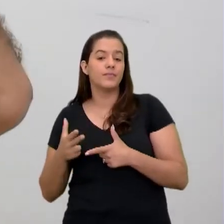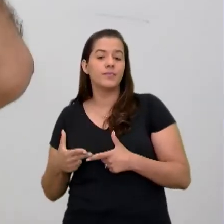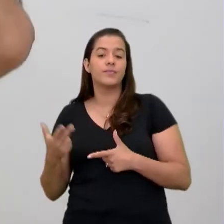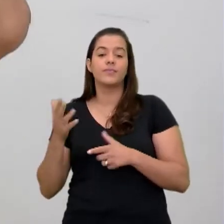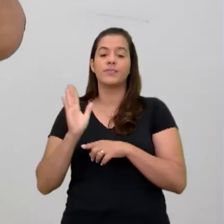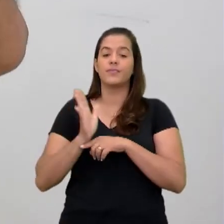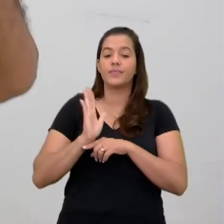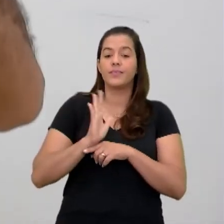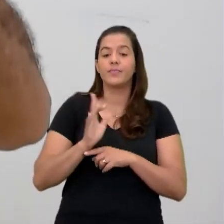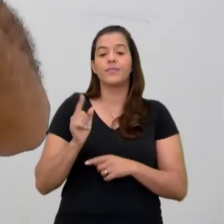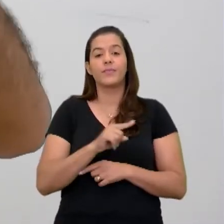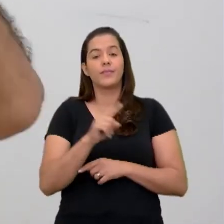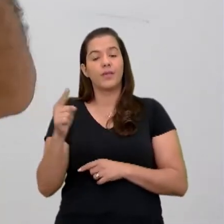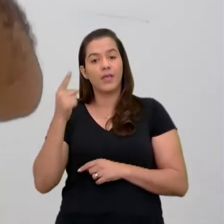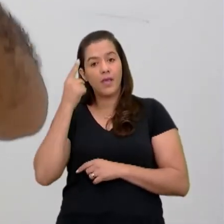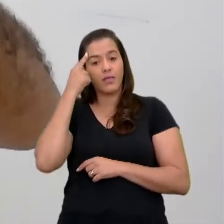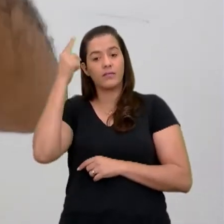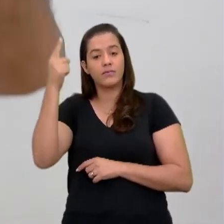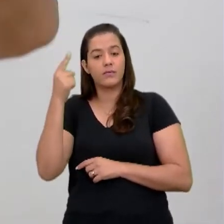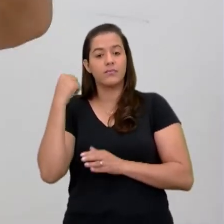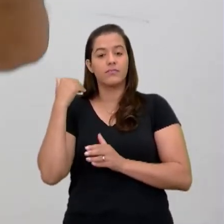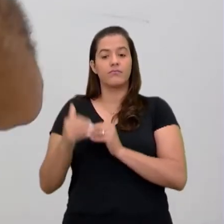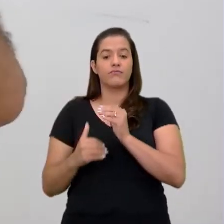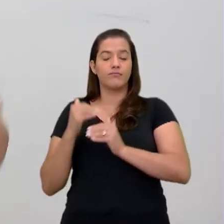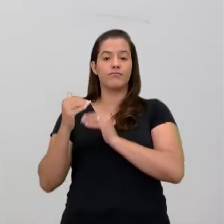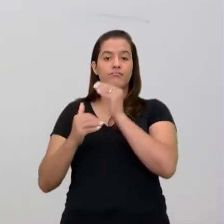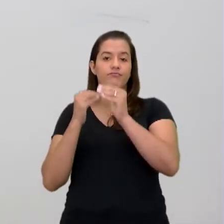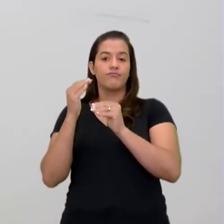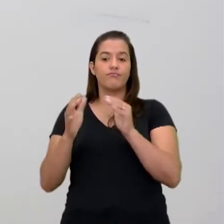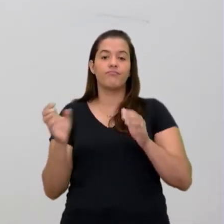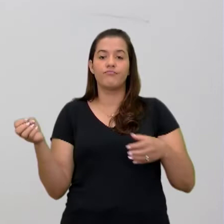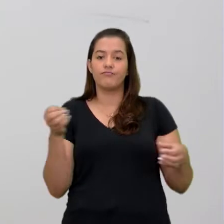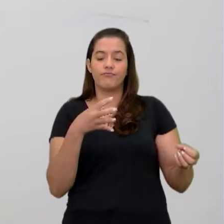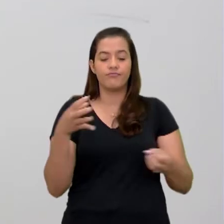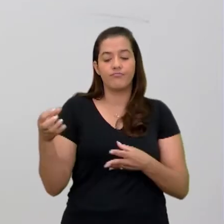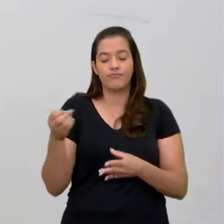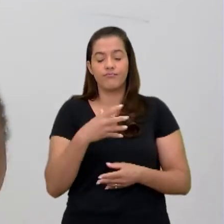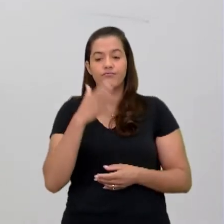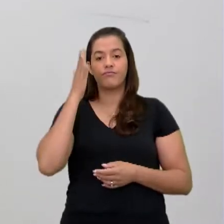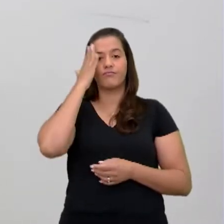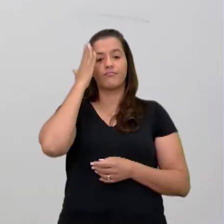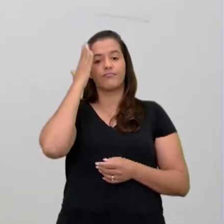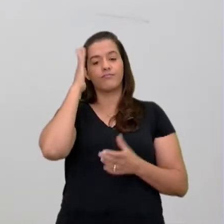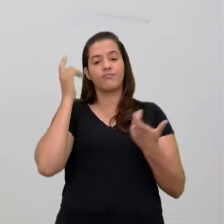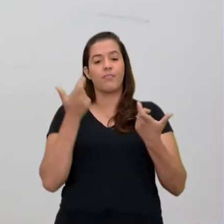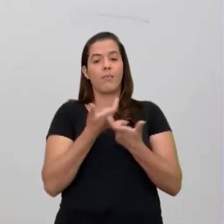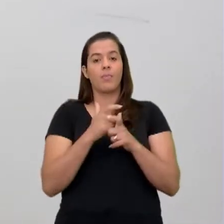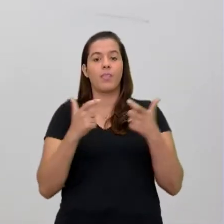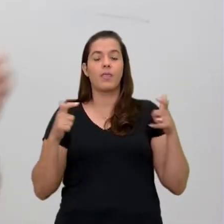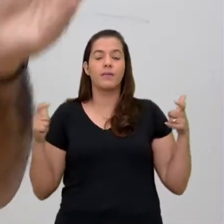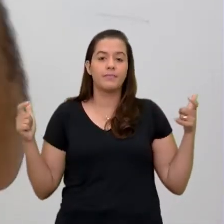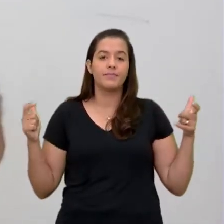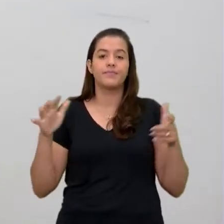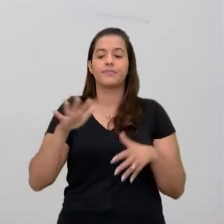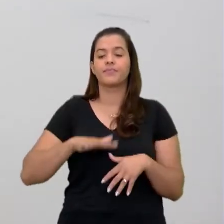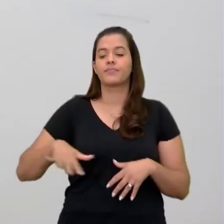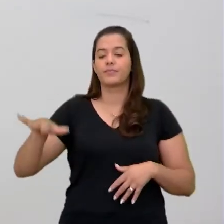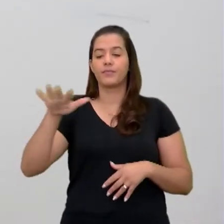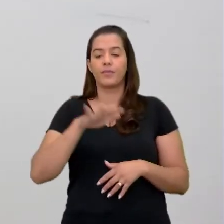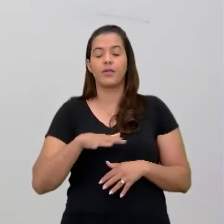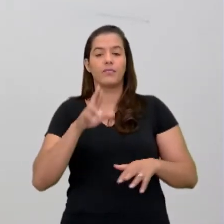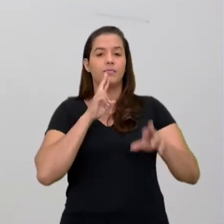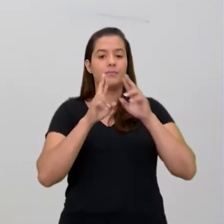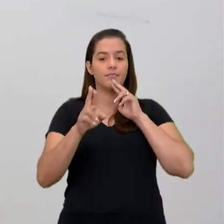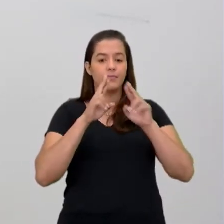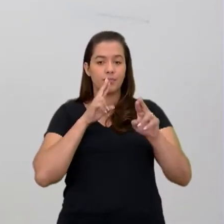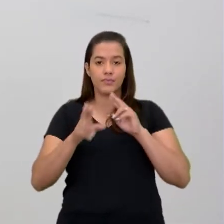um insight e desenvolver aí novos saberes, ampliando essa rede, respondendo